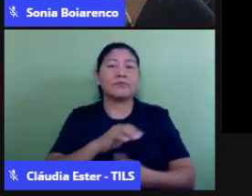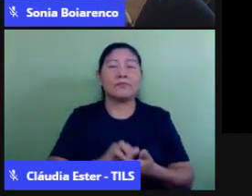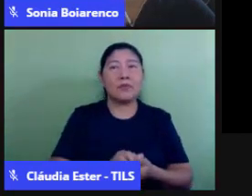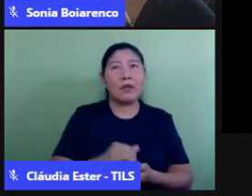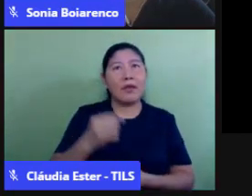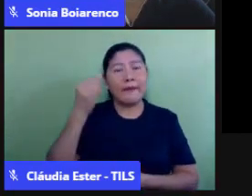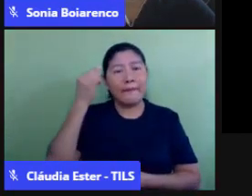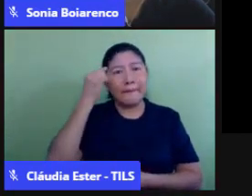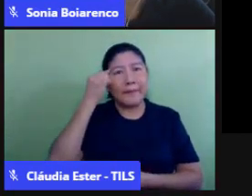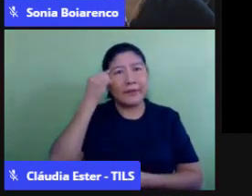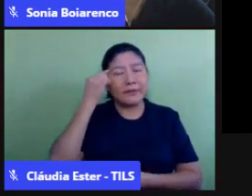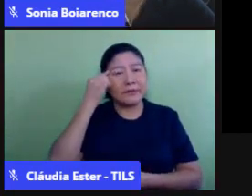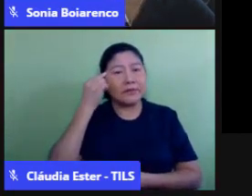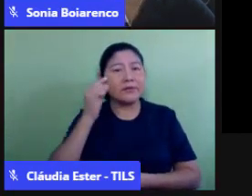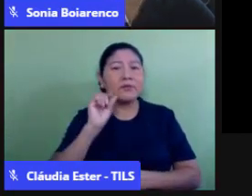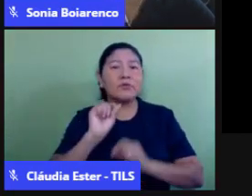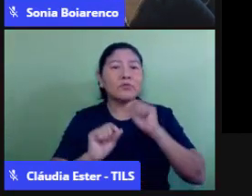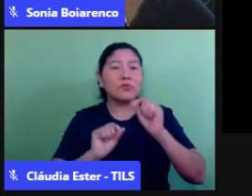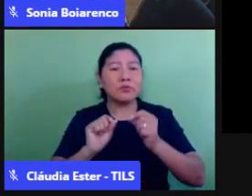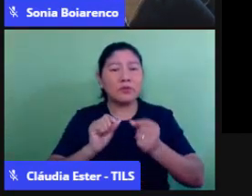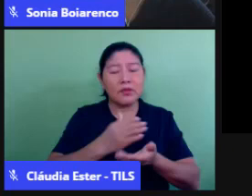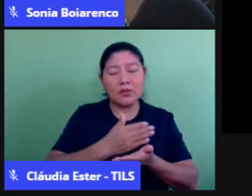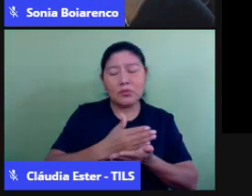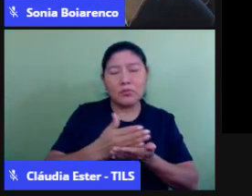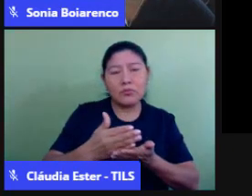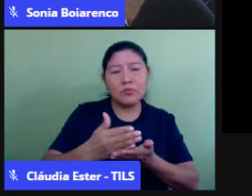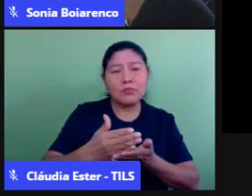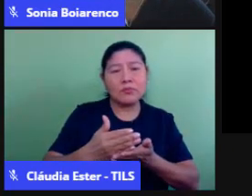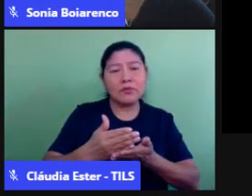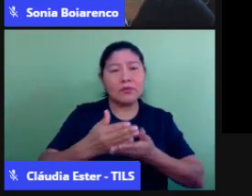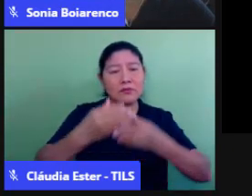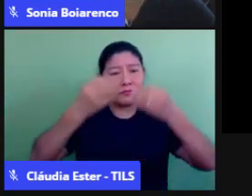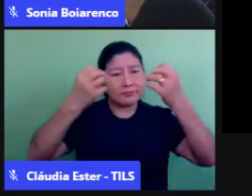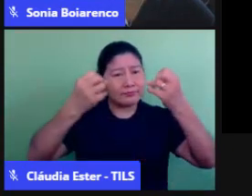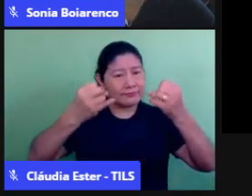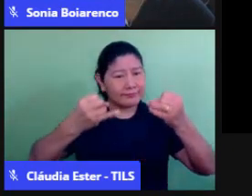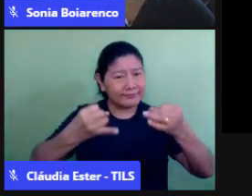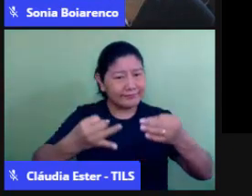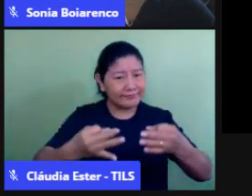Salientando nessa minha fala inicial, que